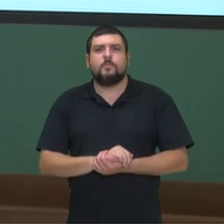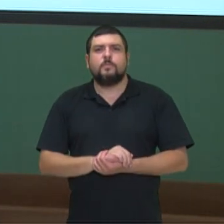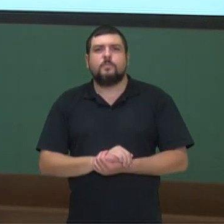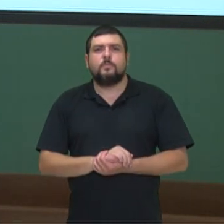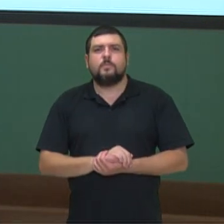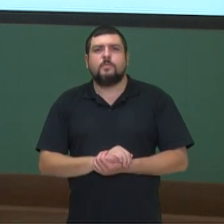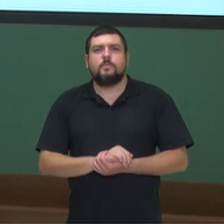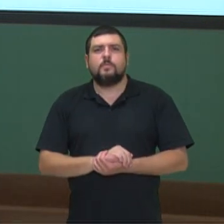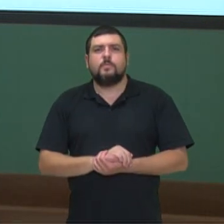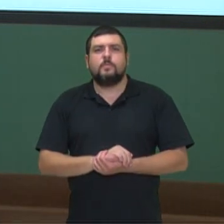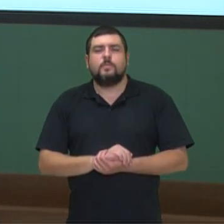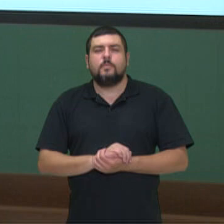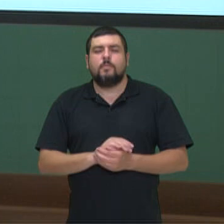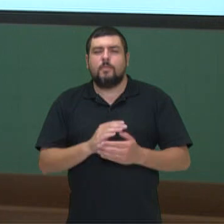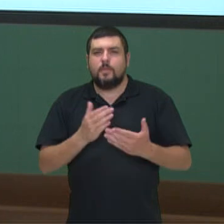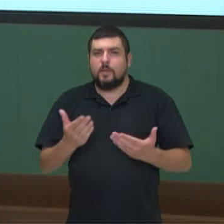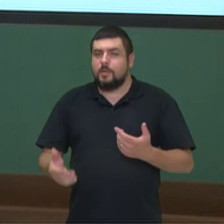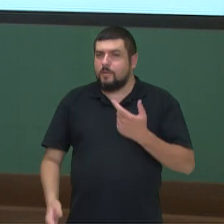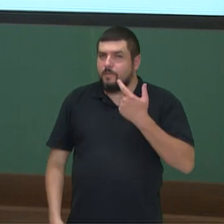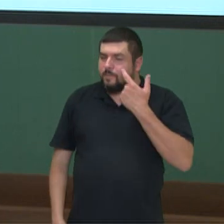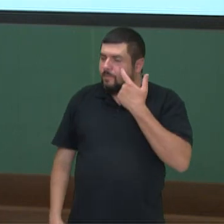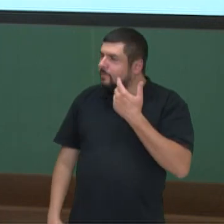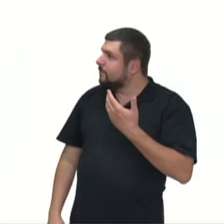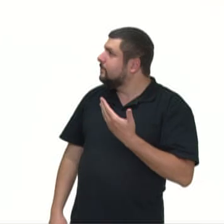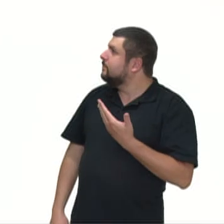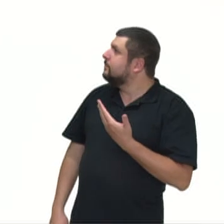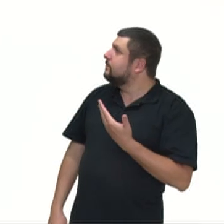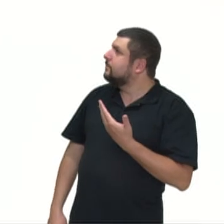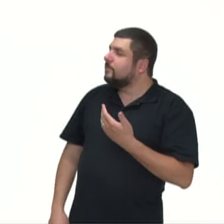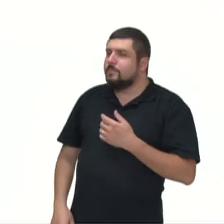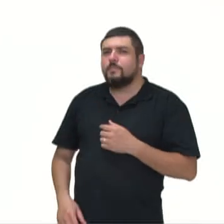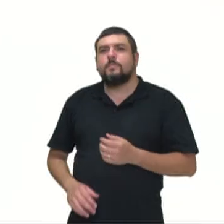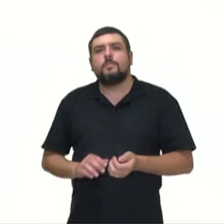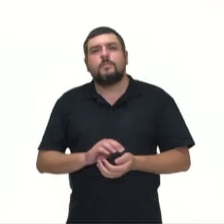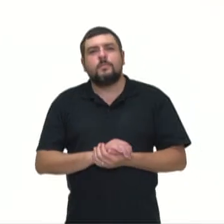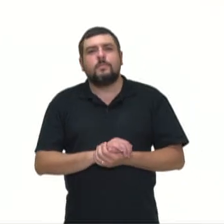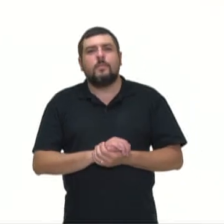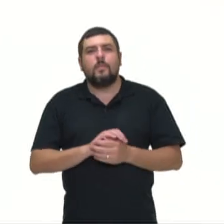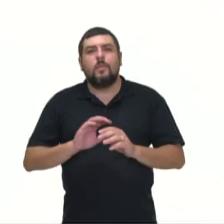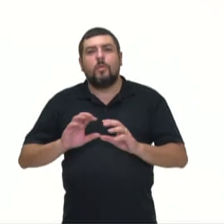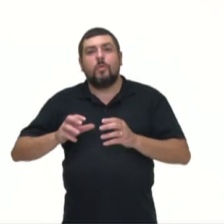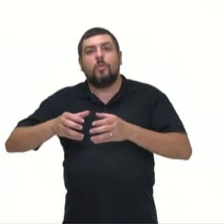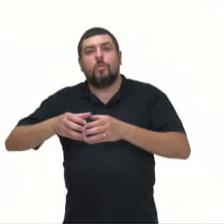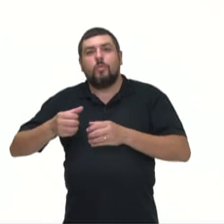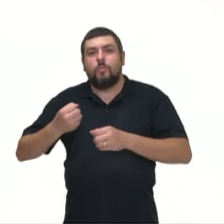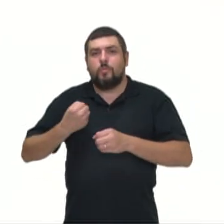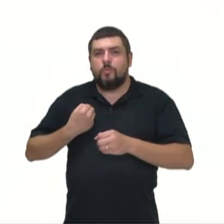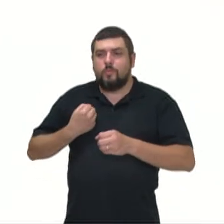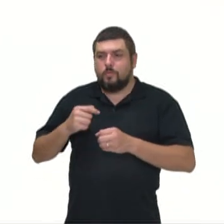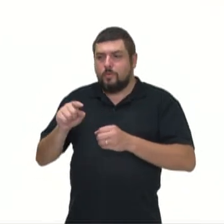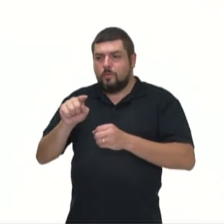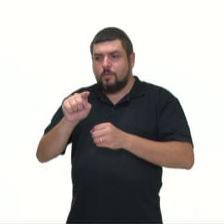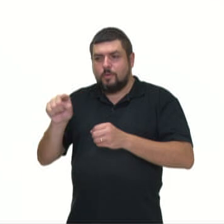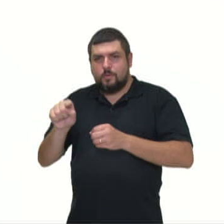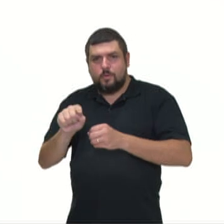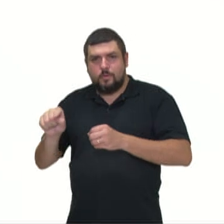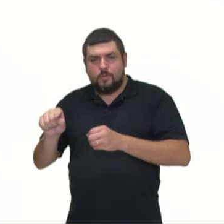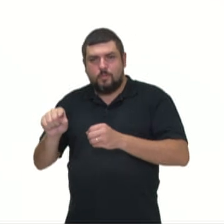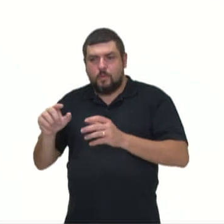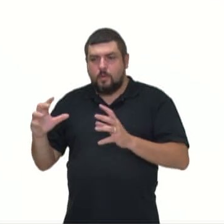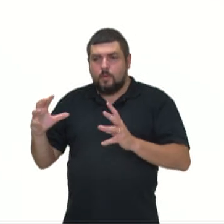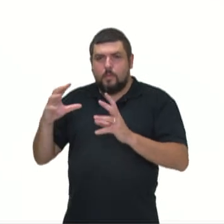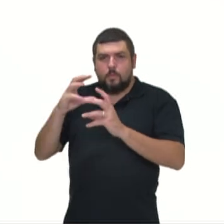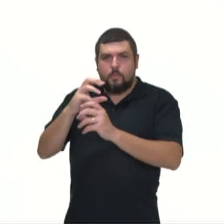não existe em inteiros o produto de dois números iguais que resulte em um número